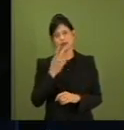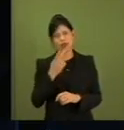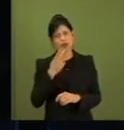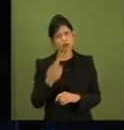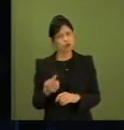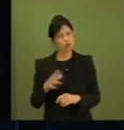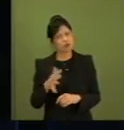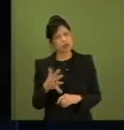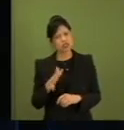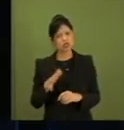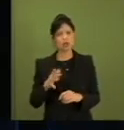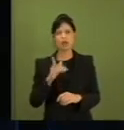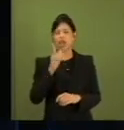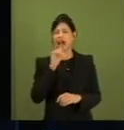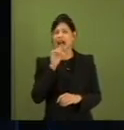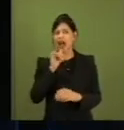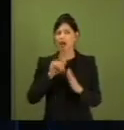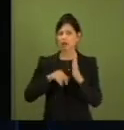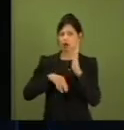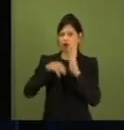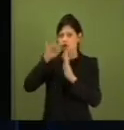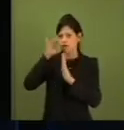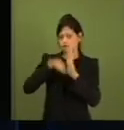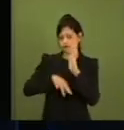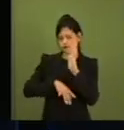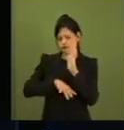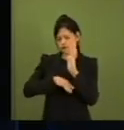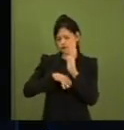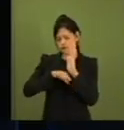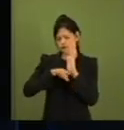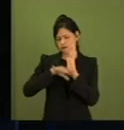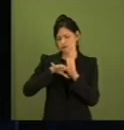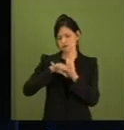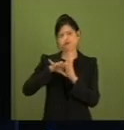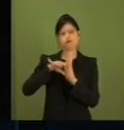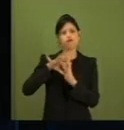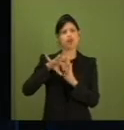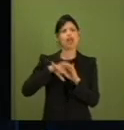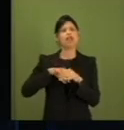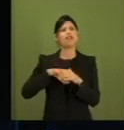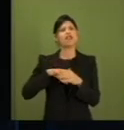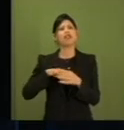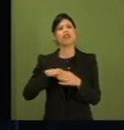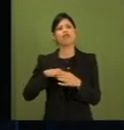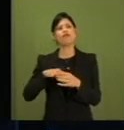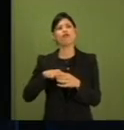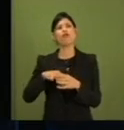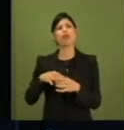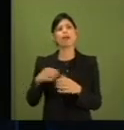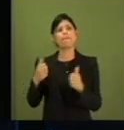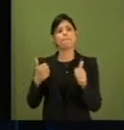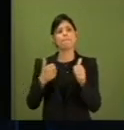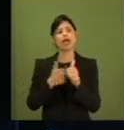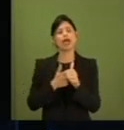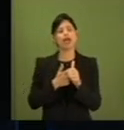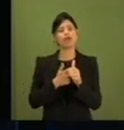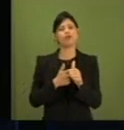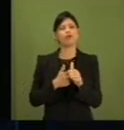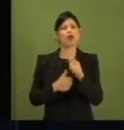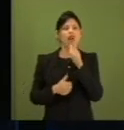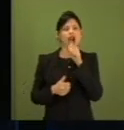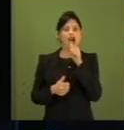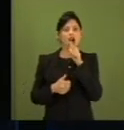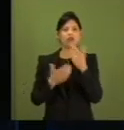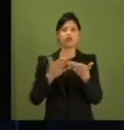transbordou ali na cidade, nos espaços mais próximos ao leito do lago, né? A gente chama do rio, mas é o Lago